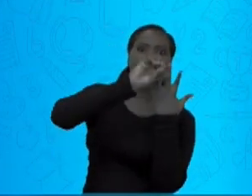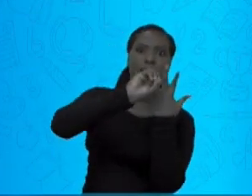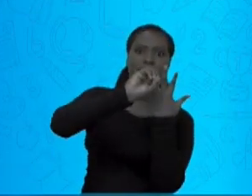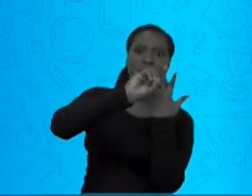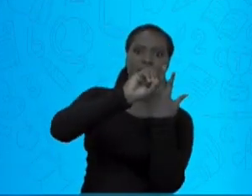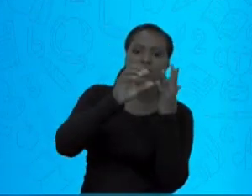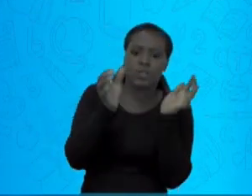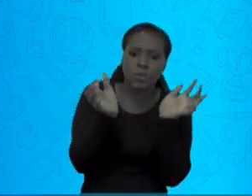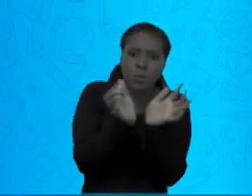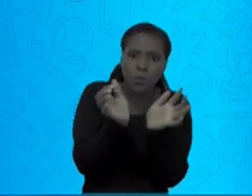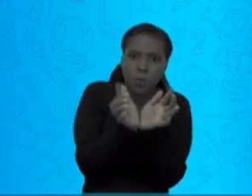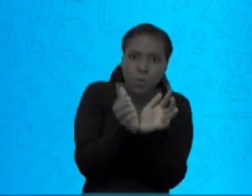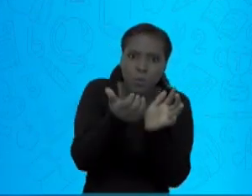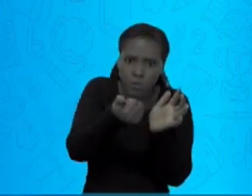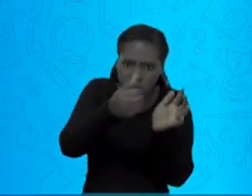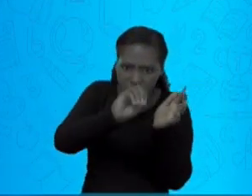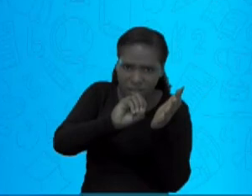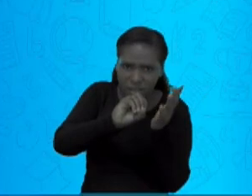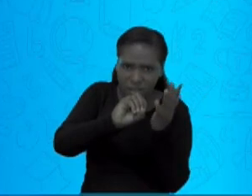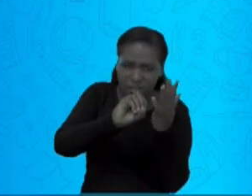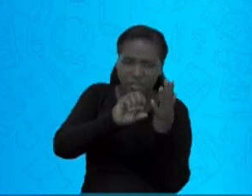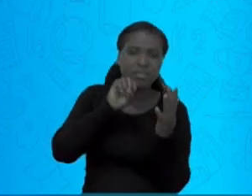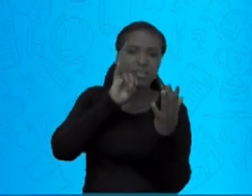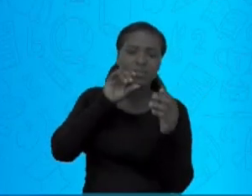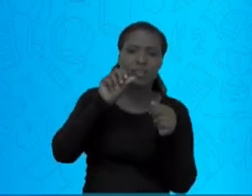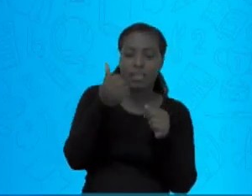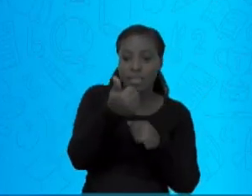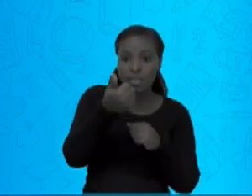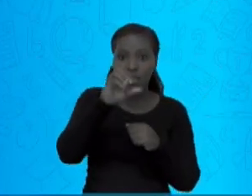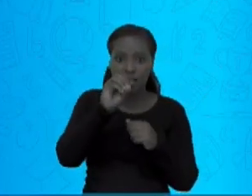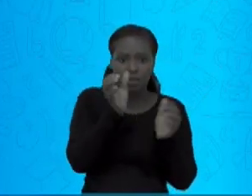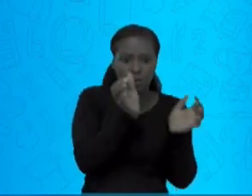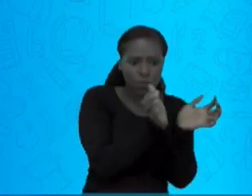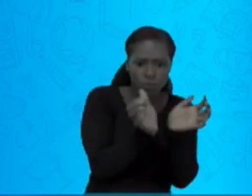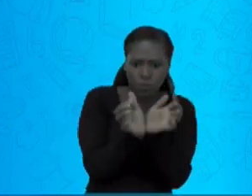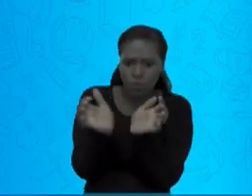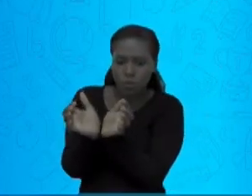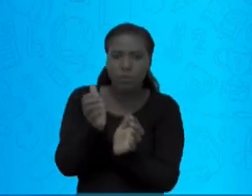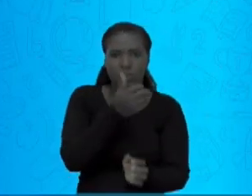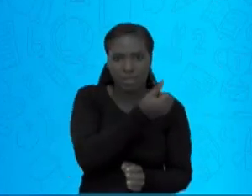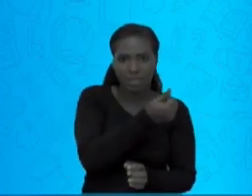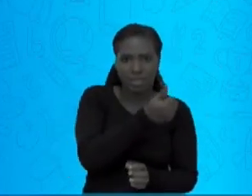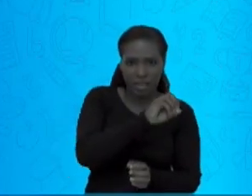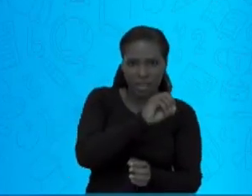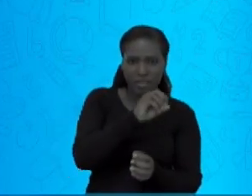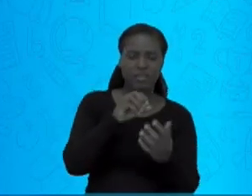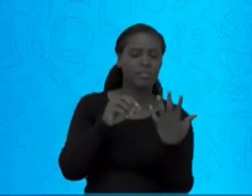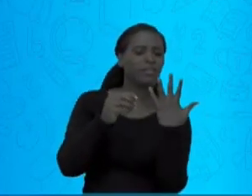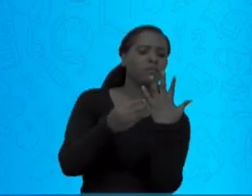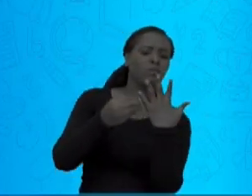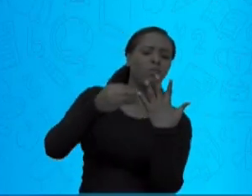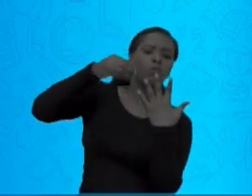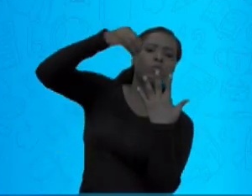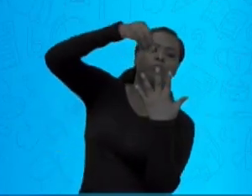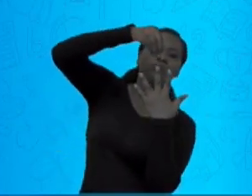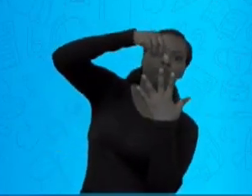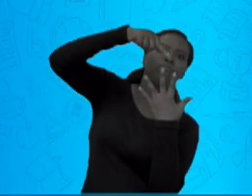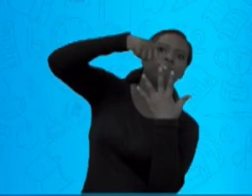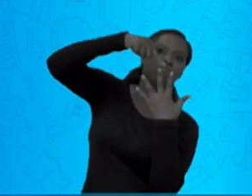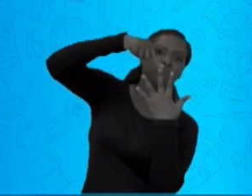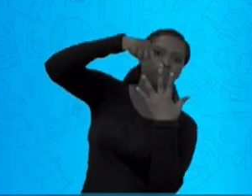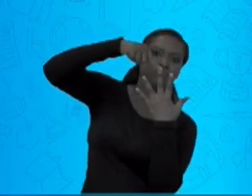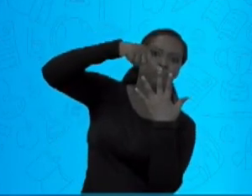que aqui eu tenho 8, mas se eu formar 10 dezenas, aqui eu vou estar